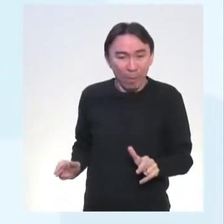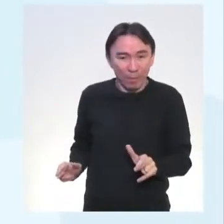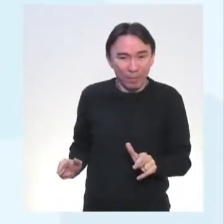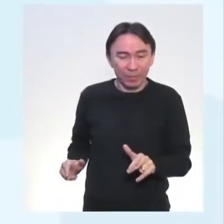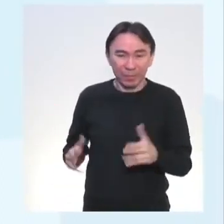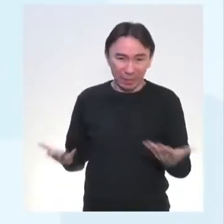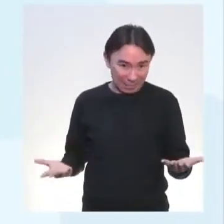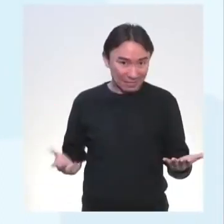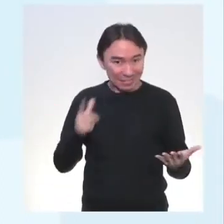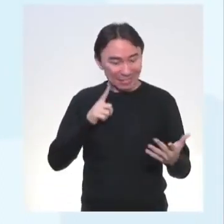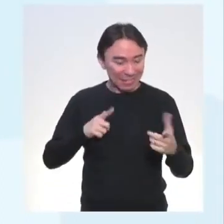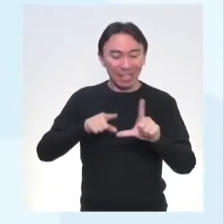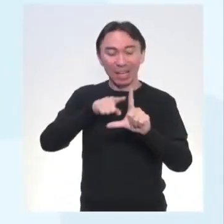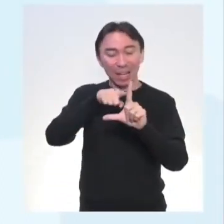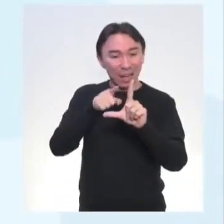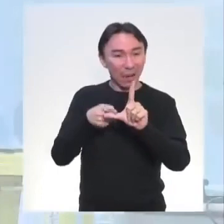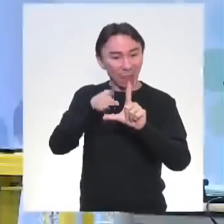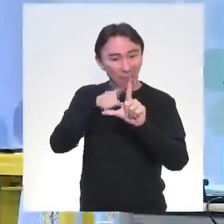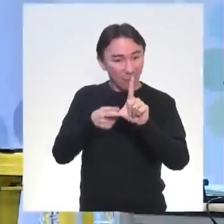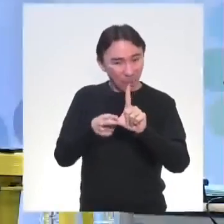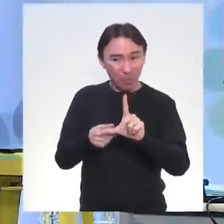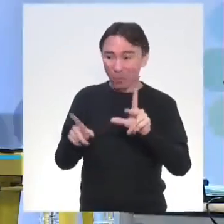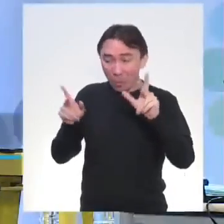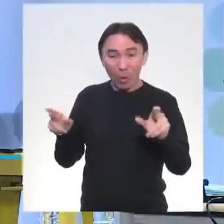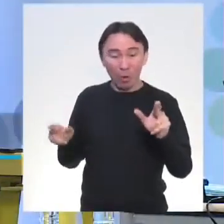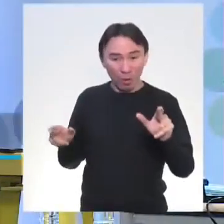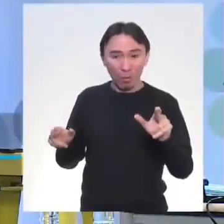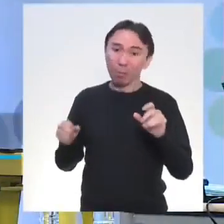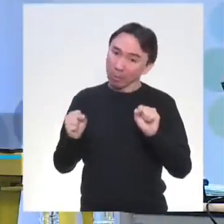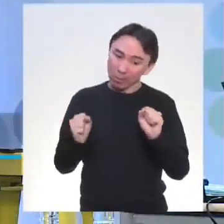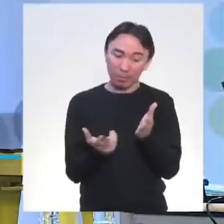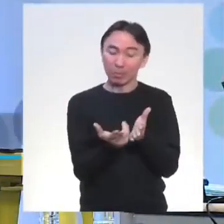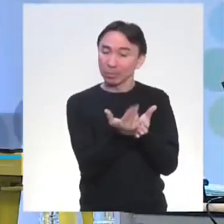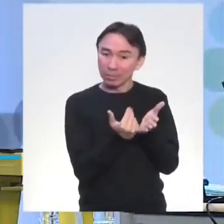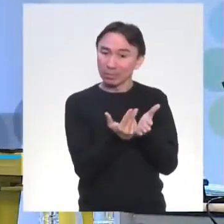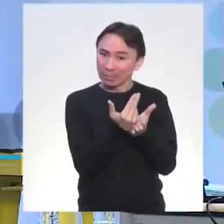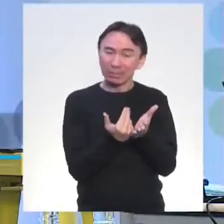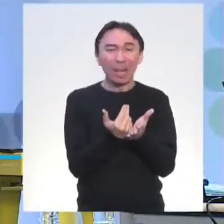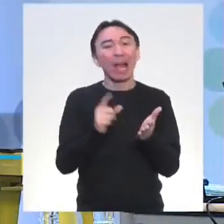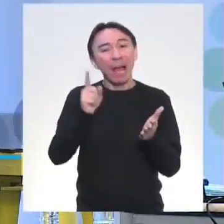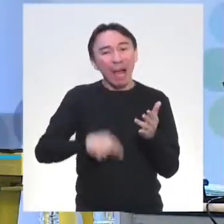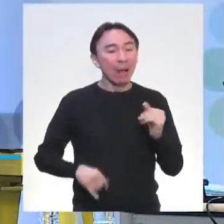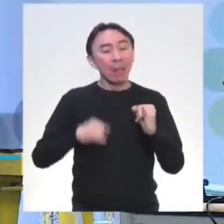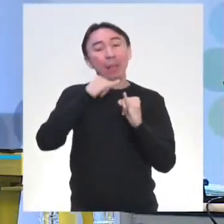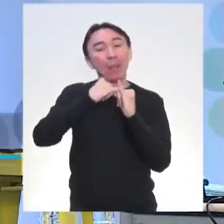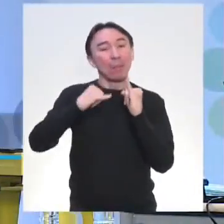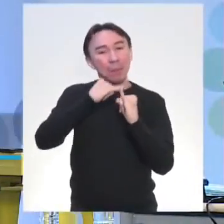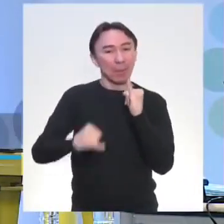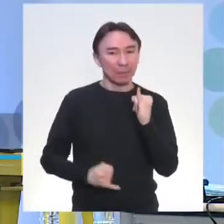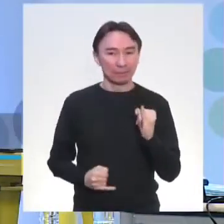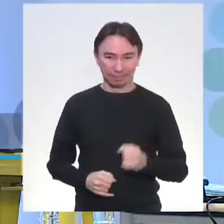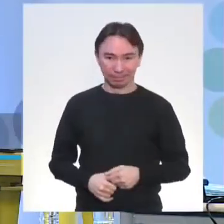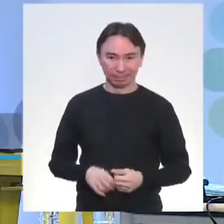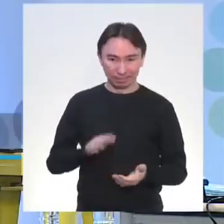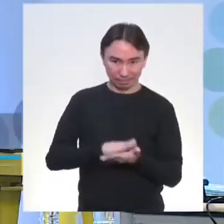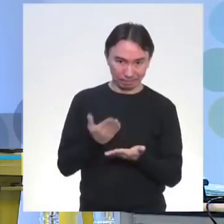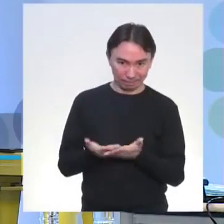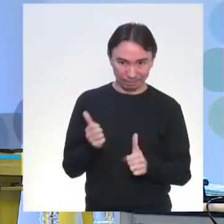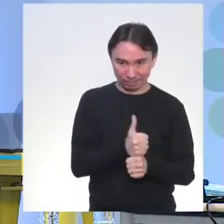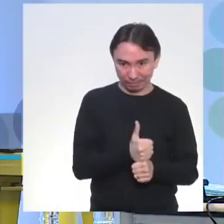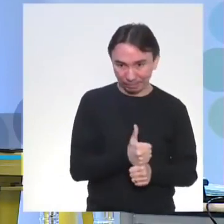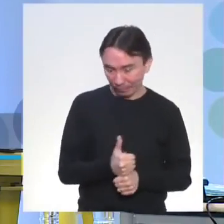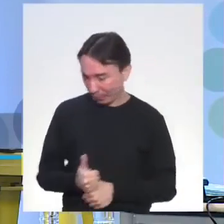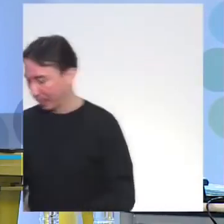mesmos ângulos, nós podemos dizer que essas figuras são semelhantes, tá? Eu chamo de semelhante porque duas figuras, para serem semelhantes,